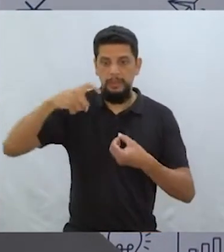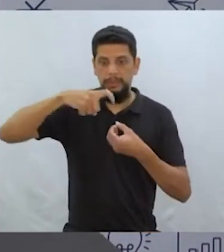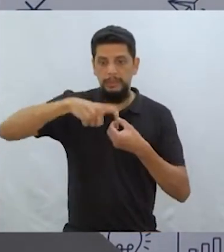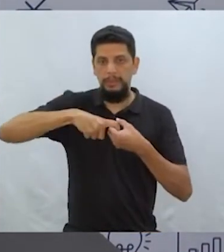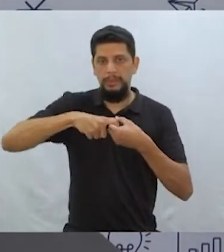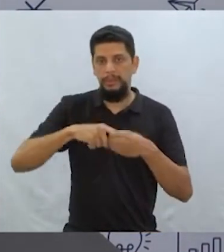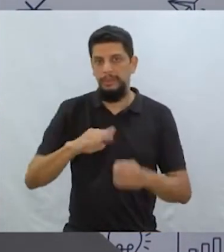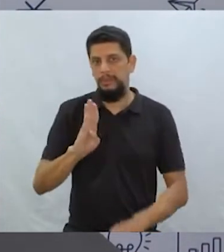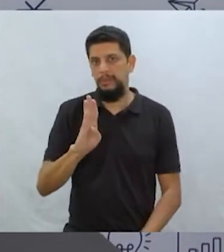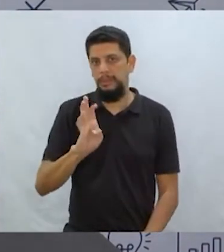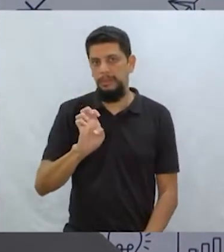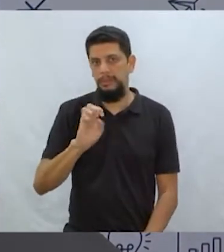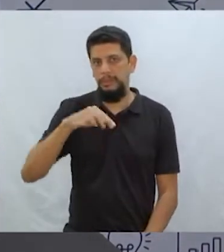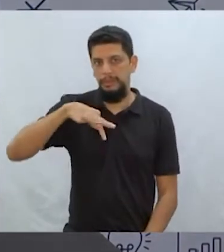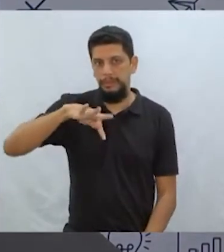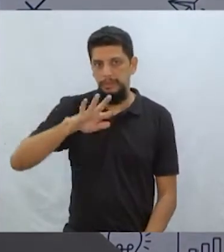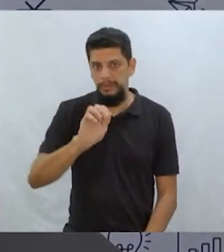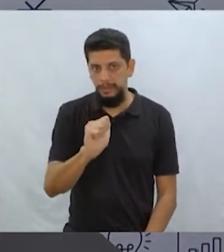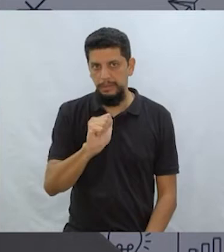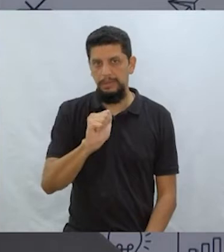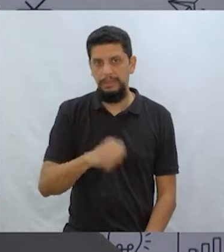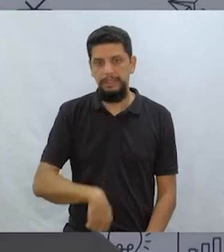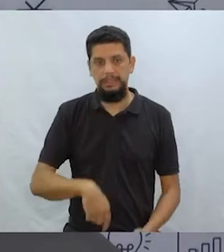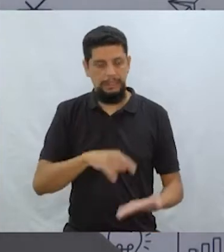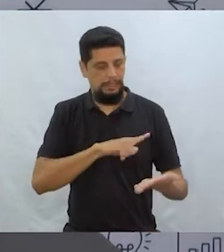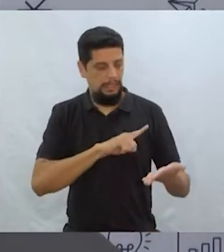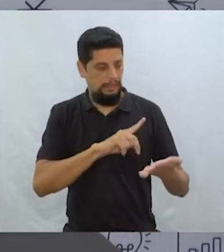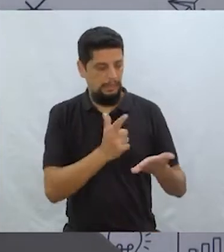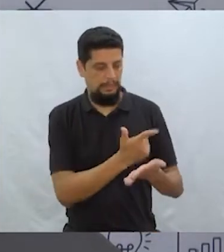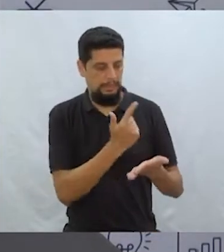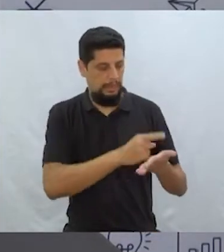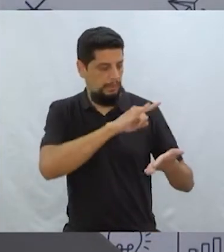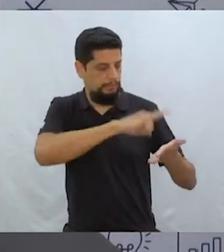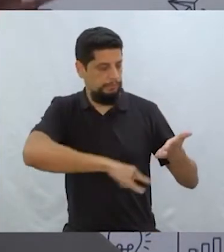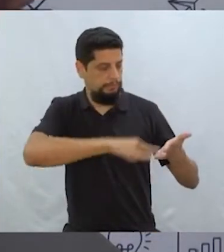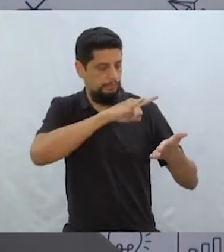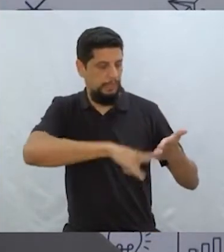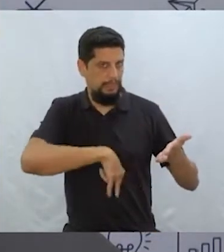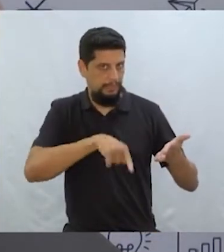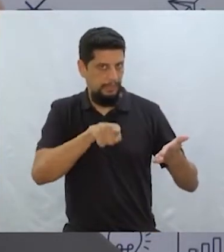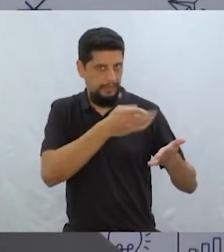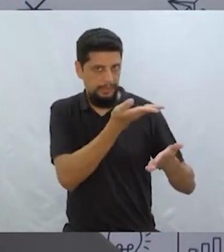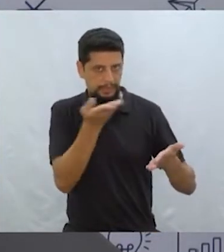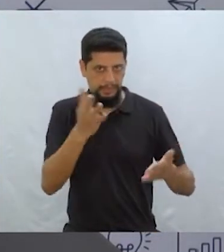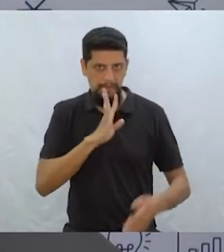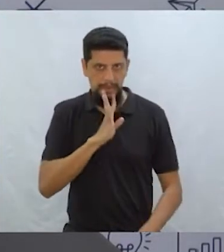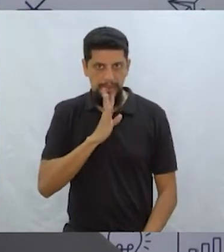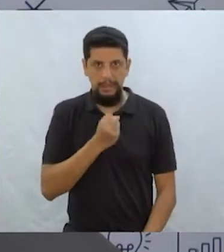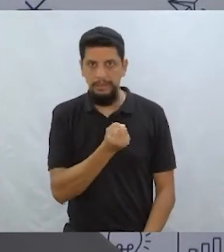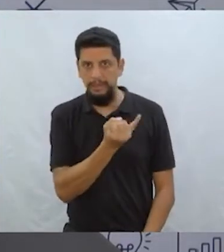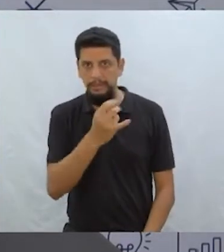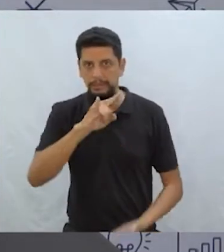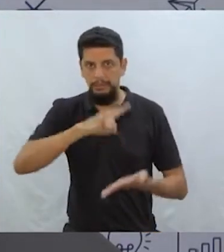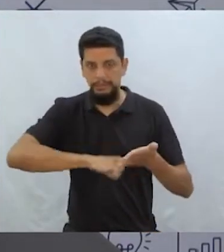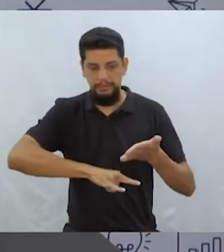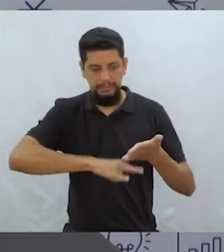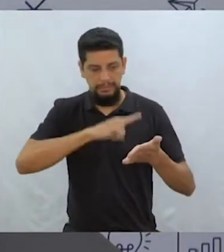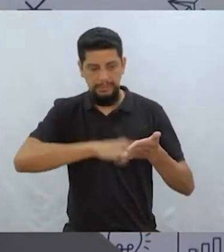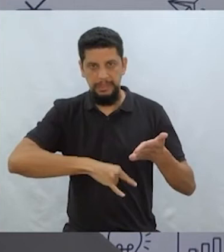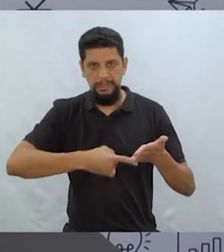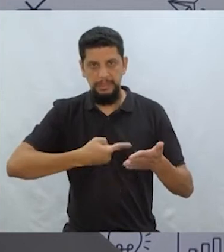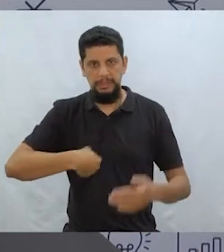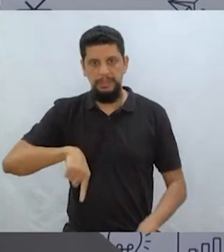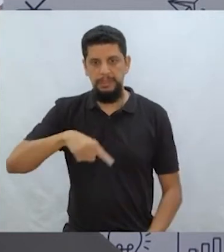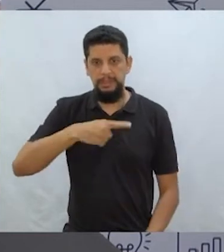Dona Benta então por isso trouxe aqui um livro de receitas Possivelmente Você conhece algumas receitas